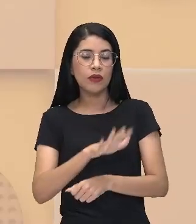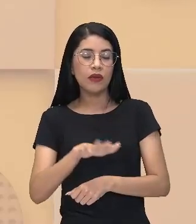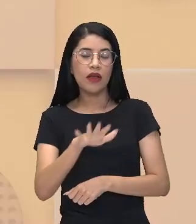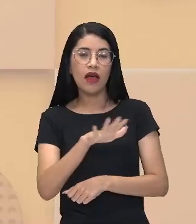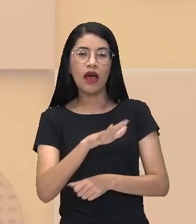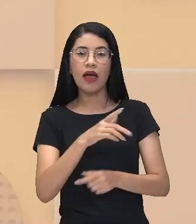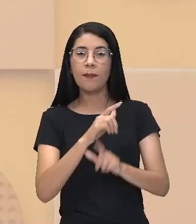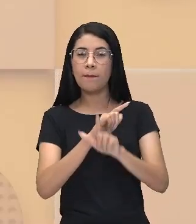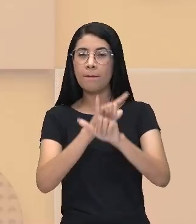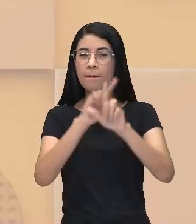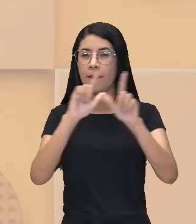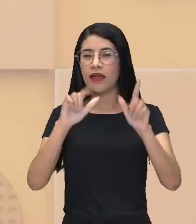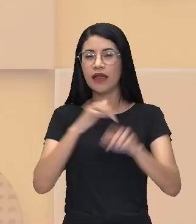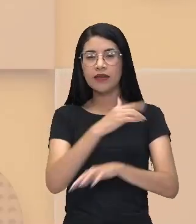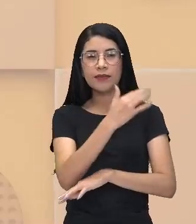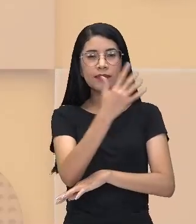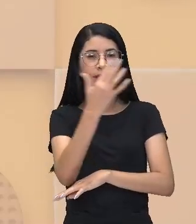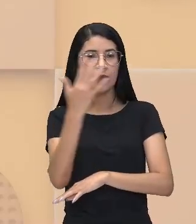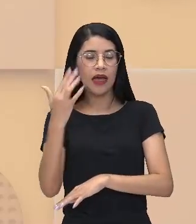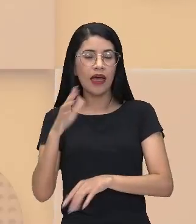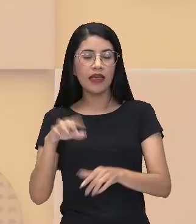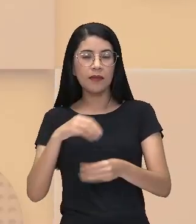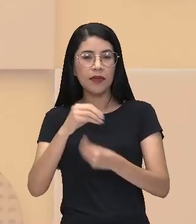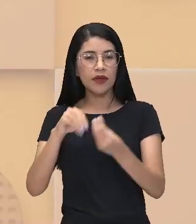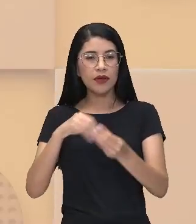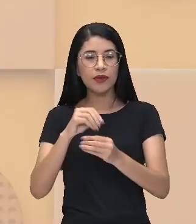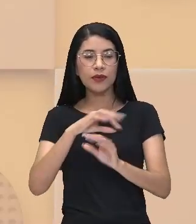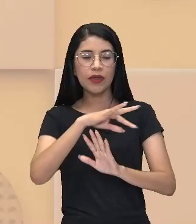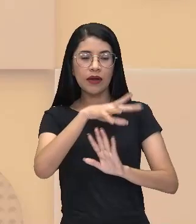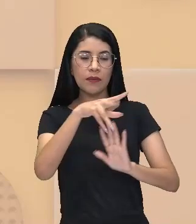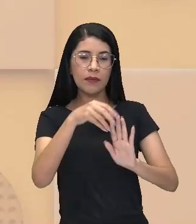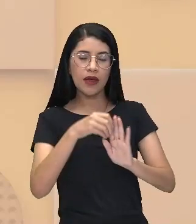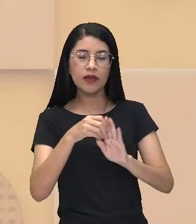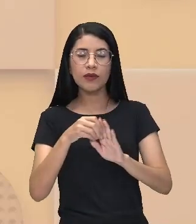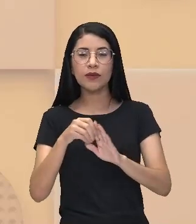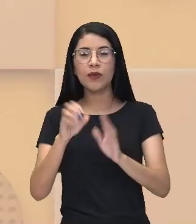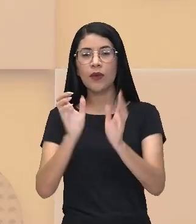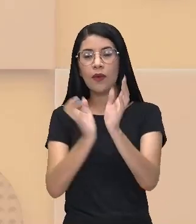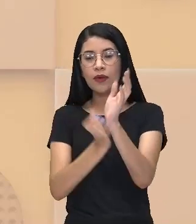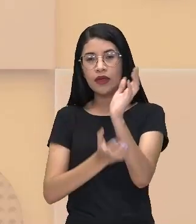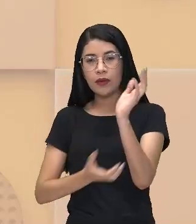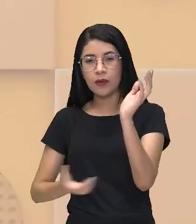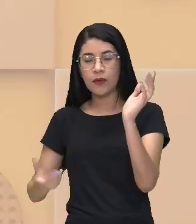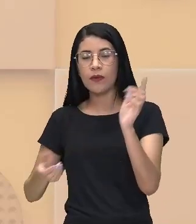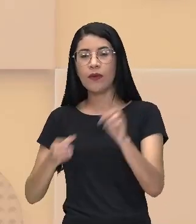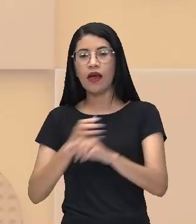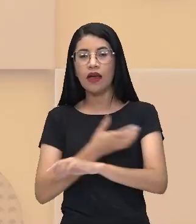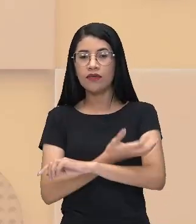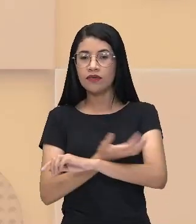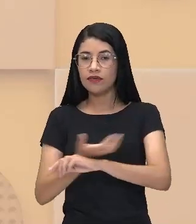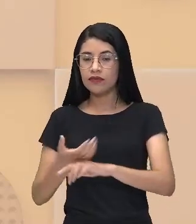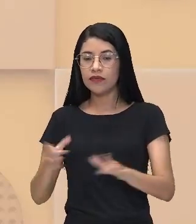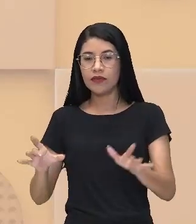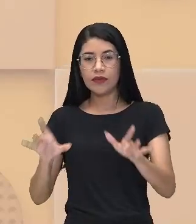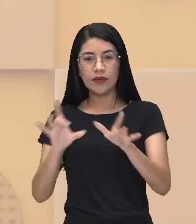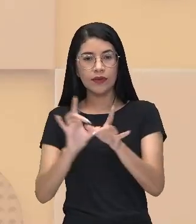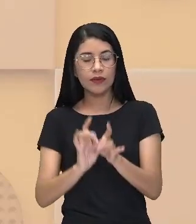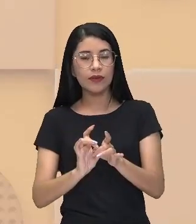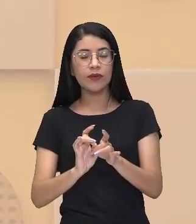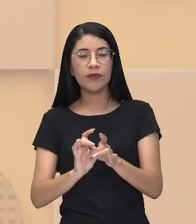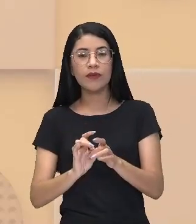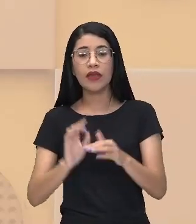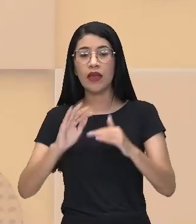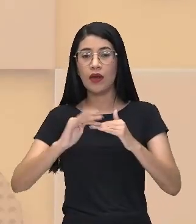as paisagens, um pouco da paisagem da Amazônia, do Cerrado, da Caatinga. Nós temos o Pampa, o bioma